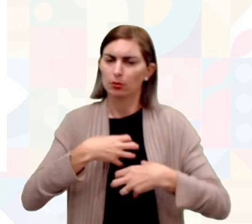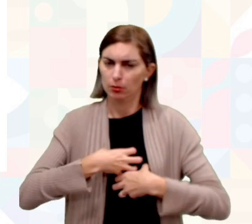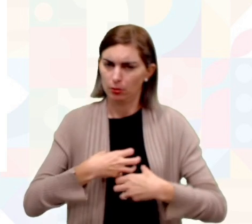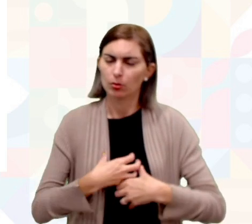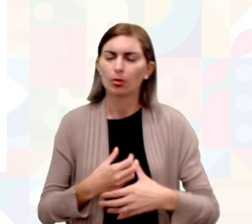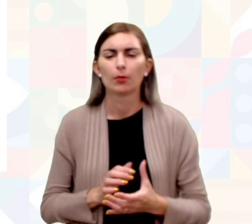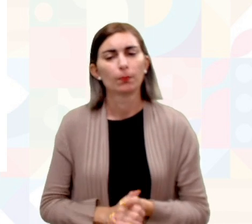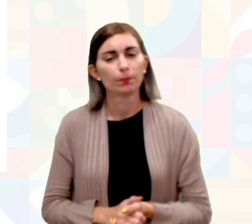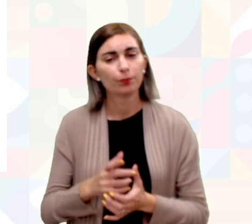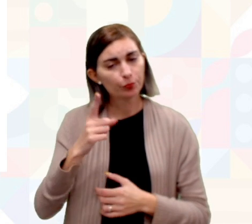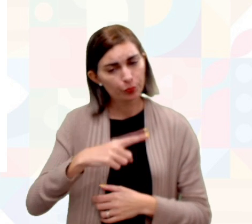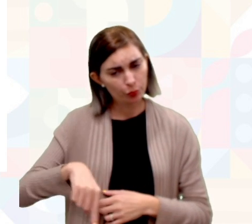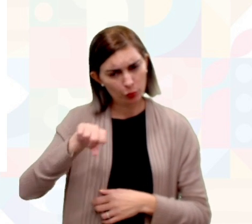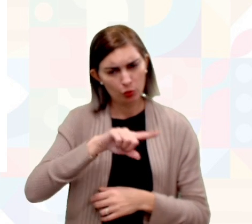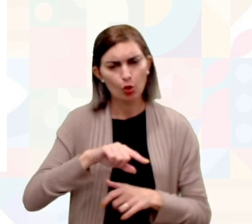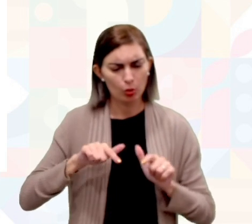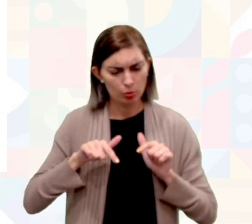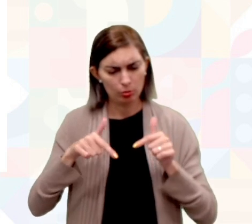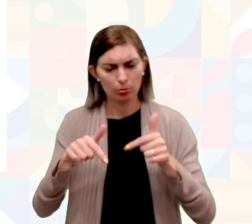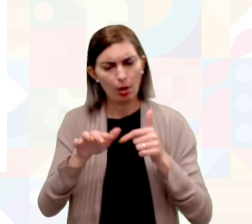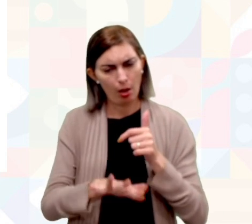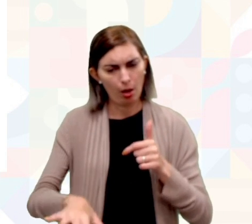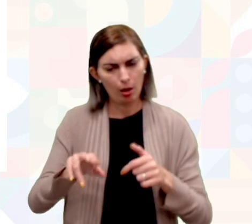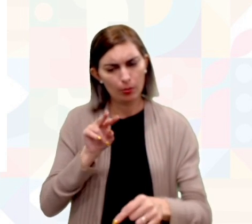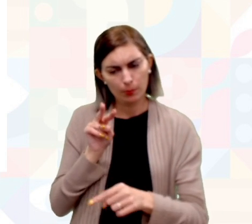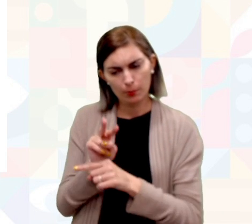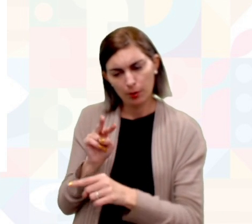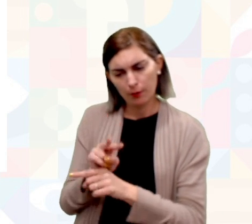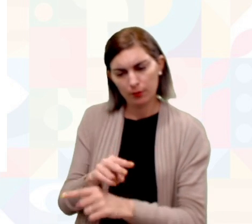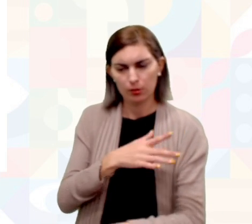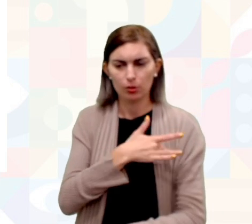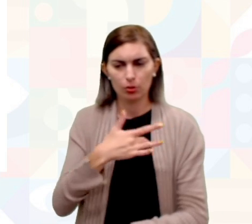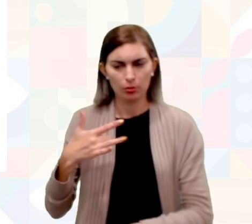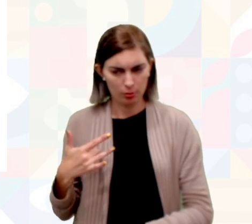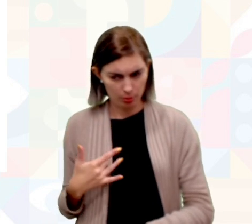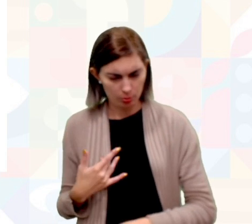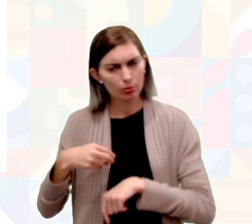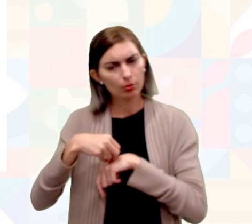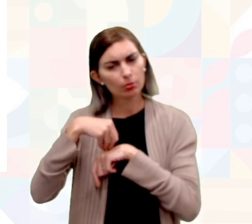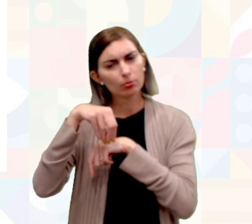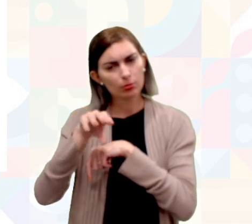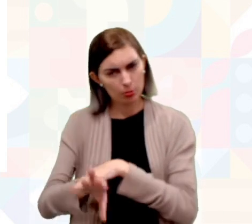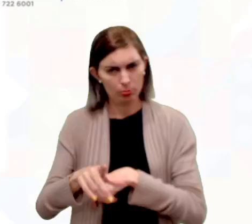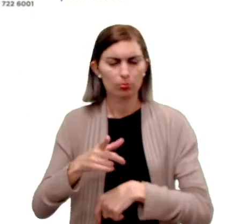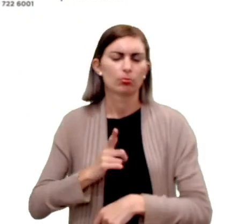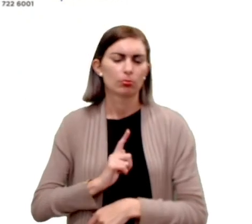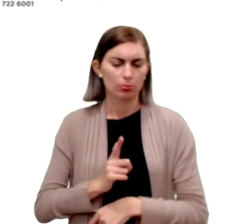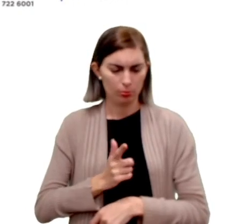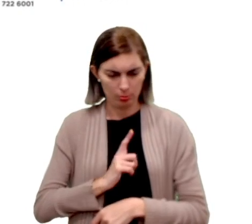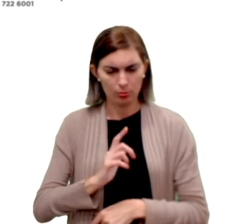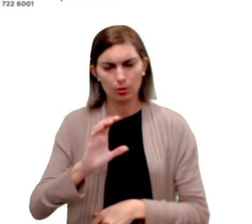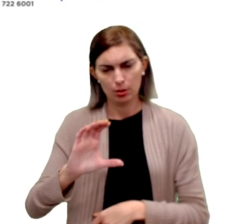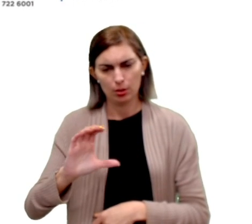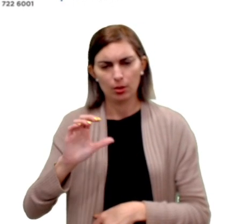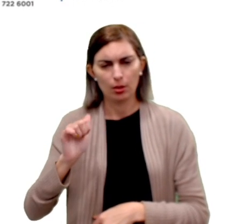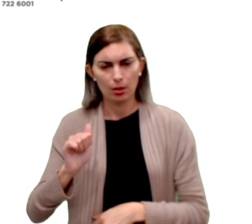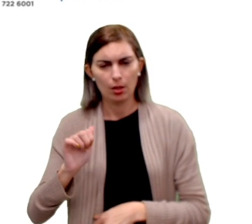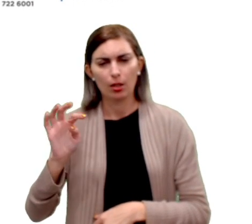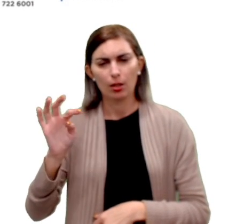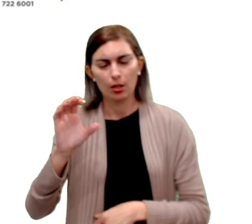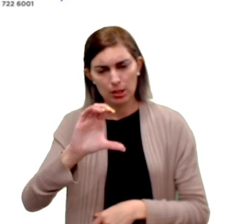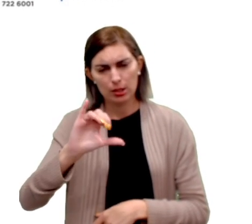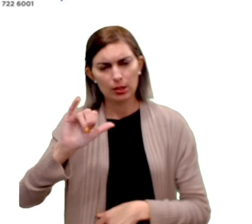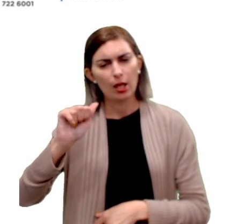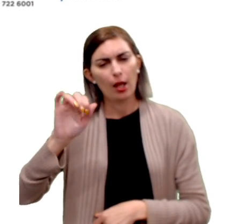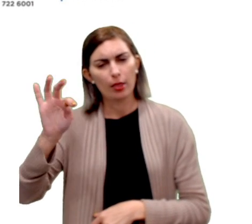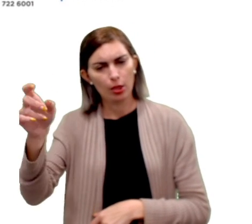E nós, como atuamos na área de prevenção e saúde, vale salientar que existe o CEATOX, né? Hoje é chamado